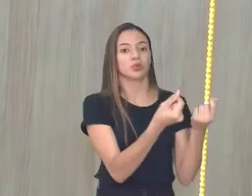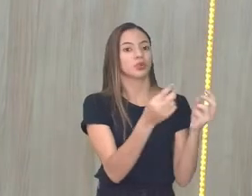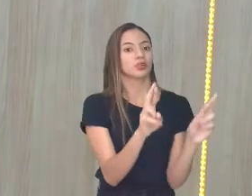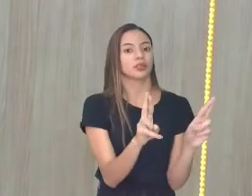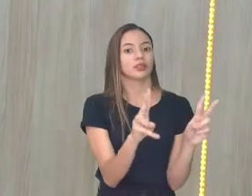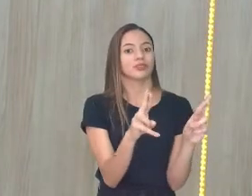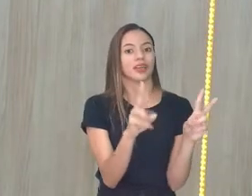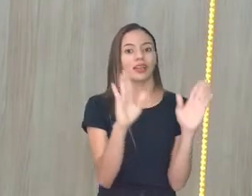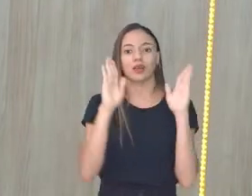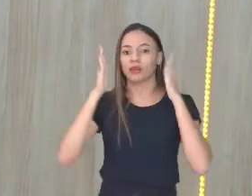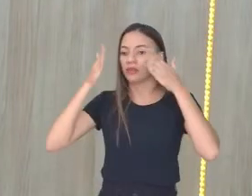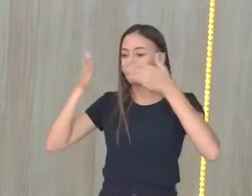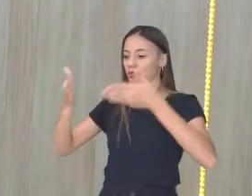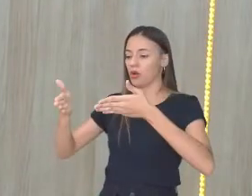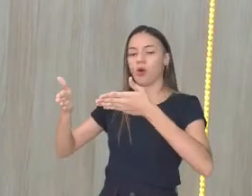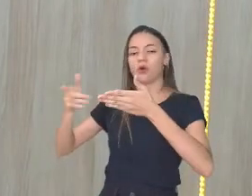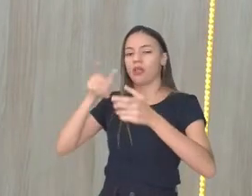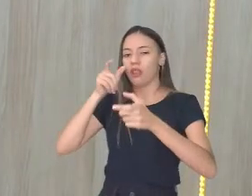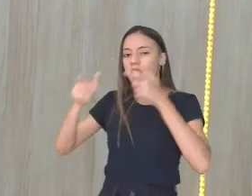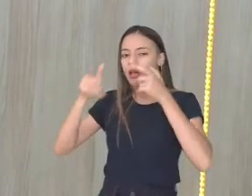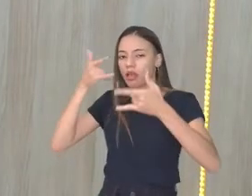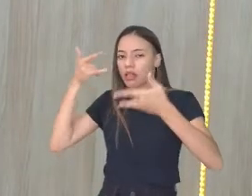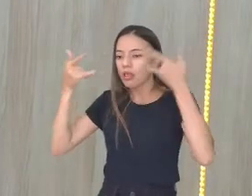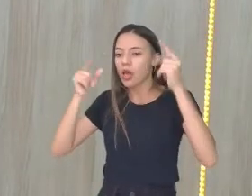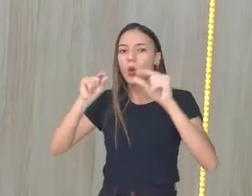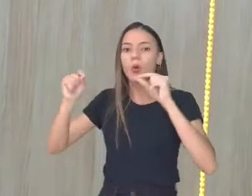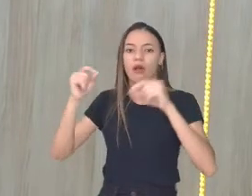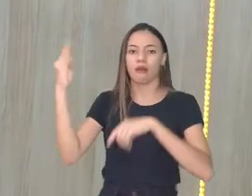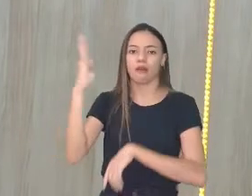preço voltada para os interesses nacionais,